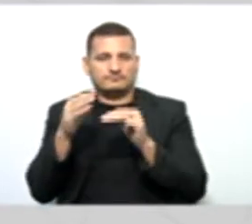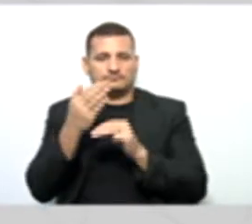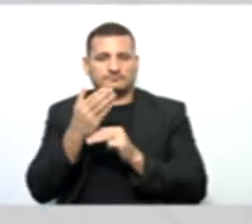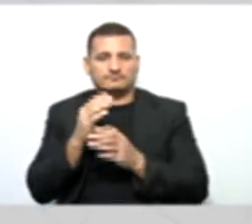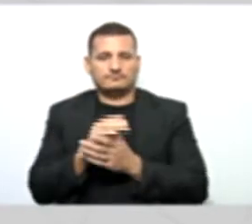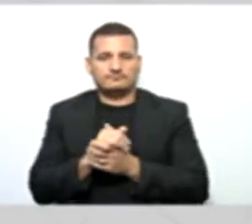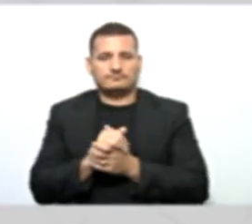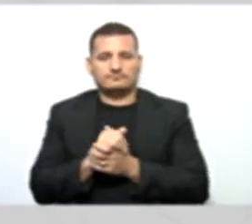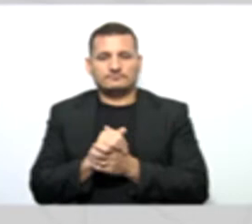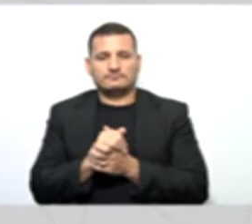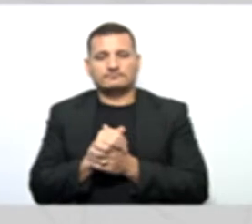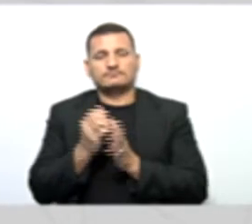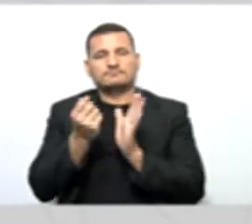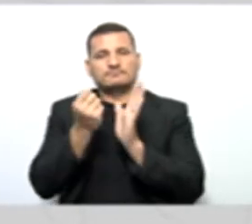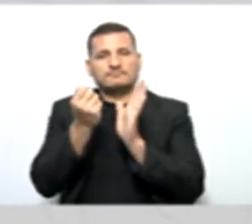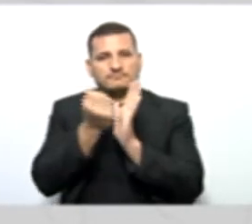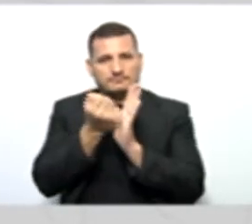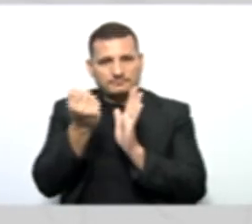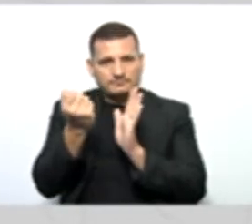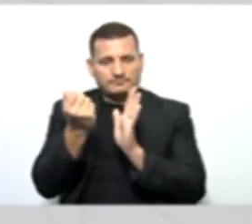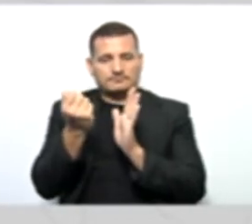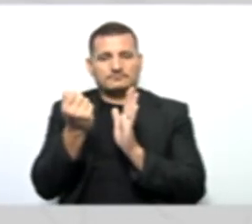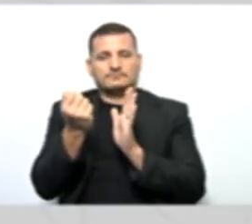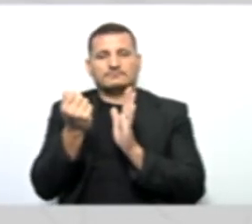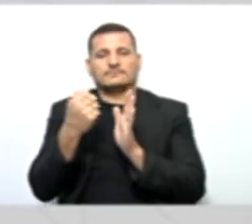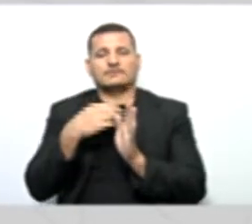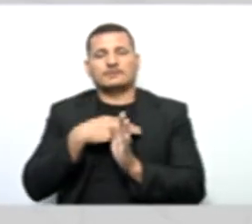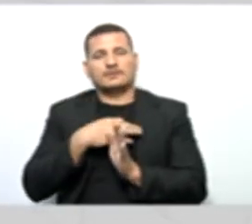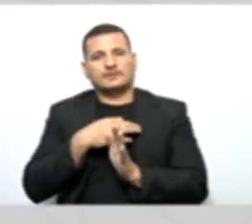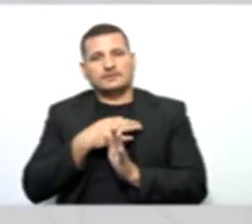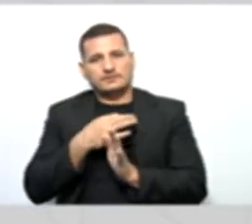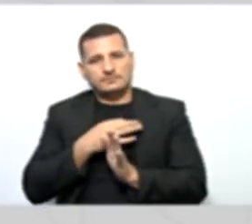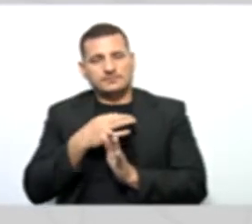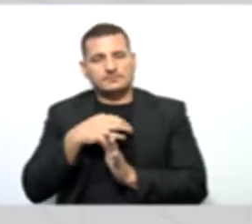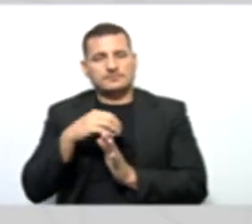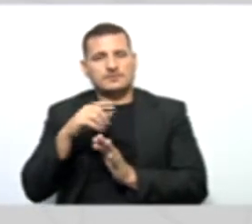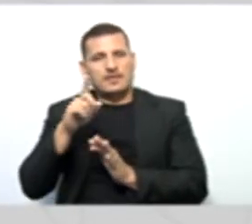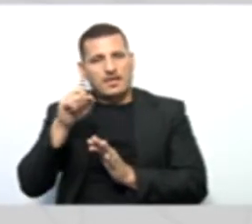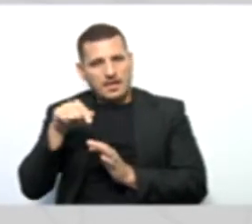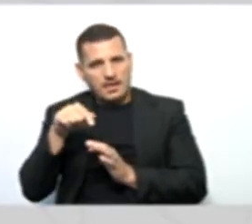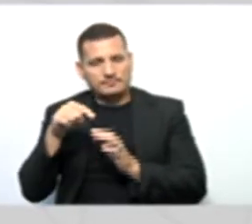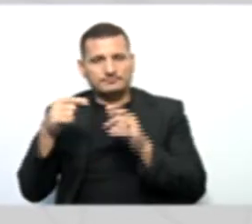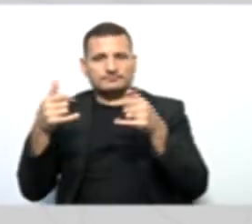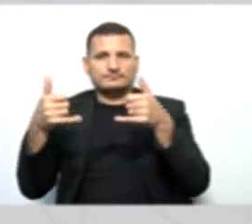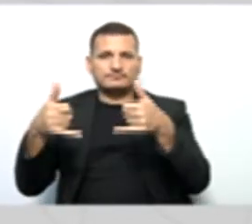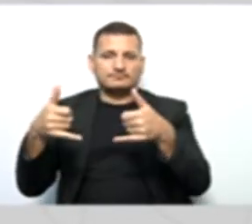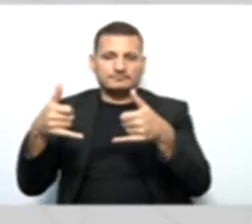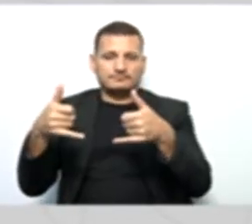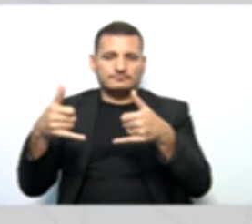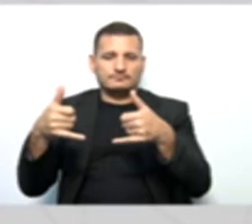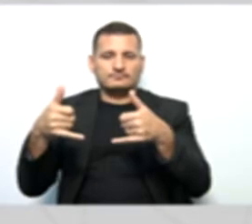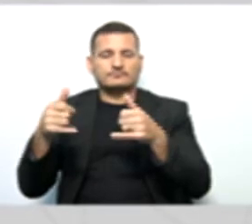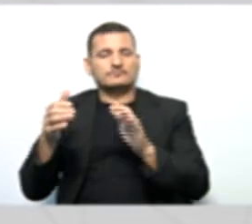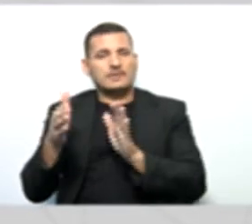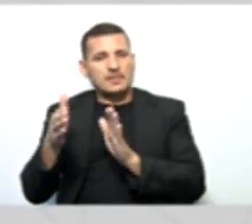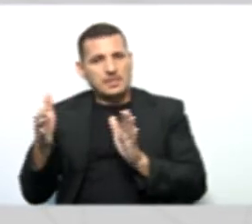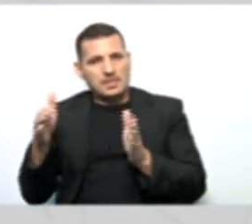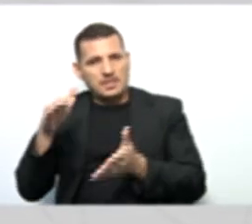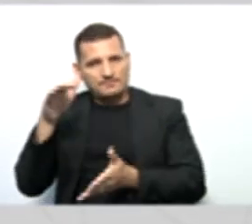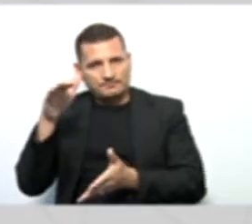A marca da minha camisa é, abre e fecha chaves. O tamanho